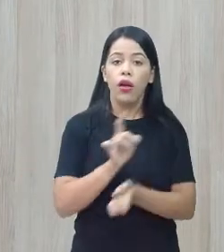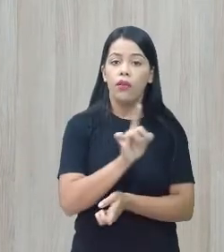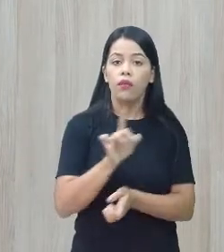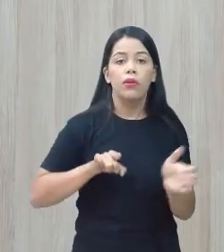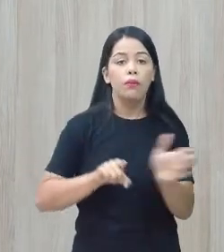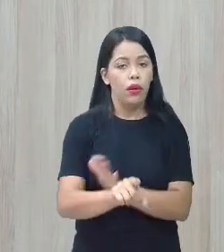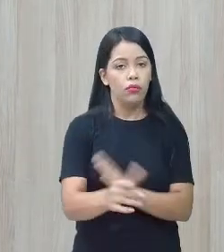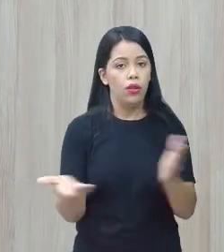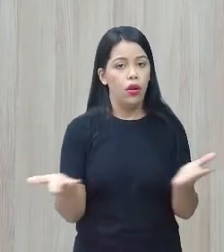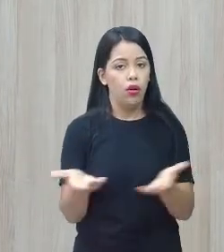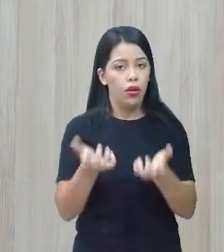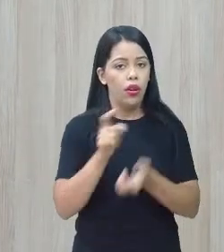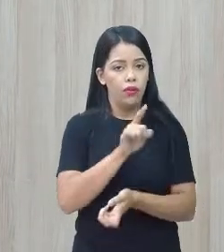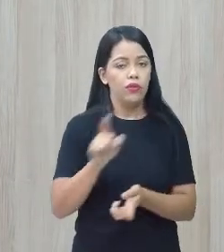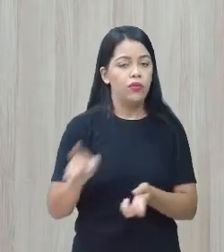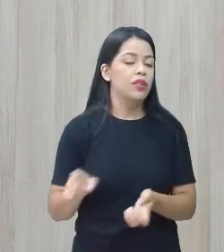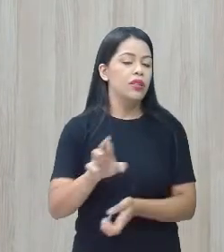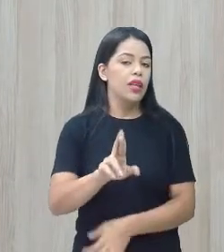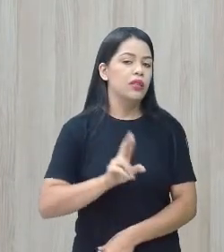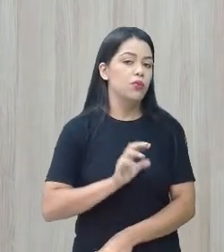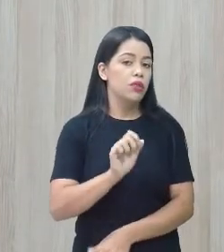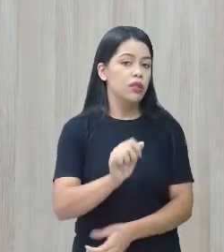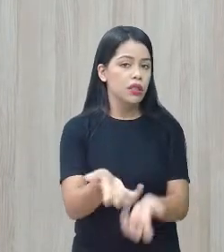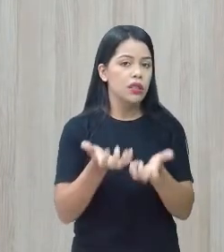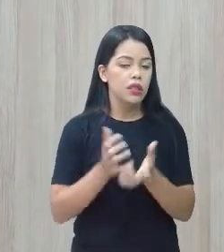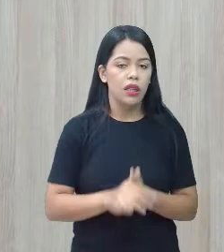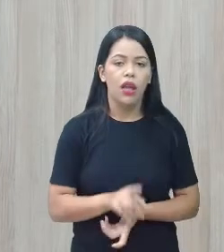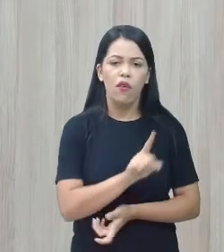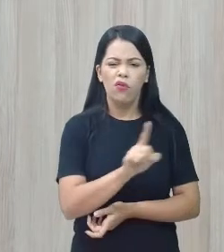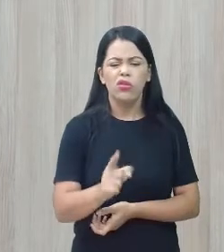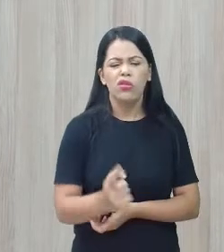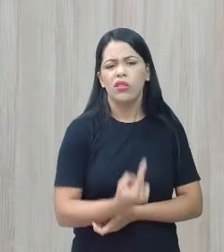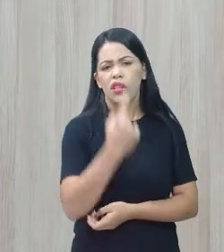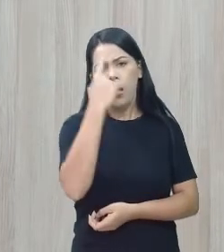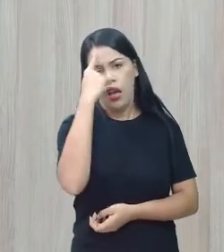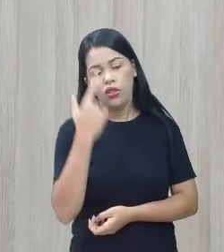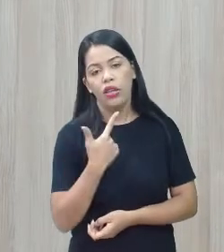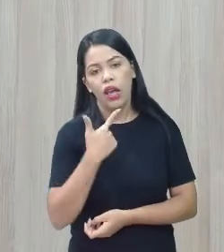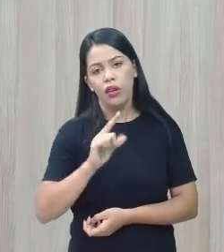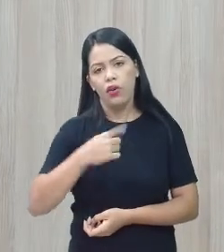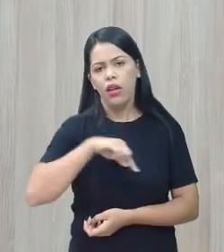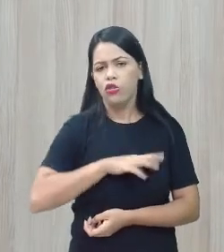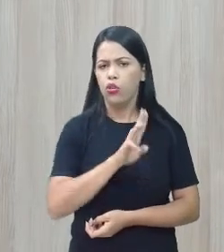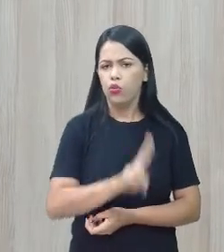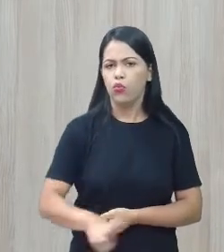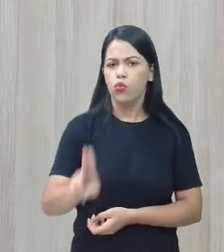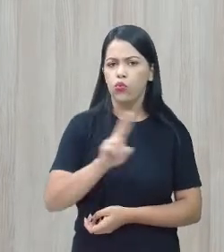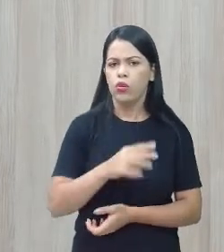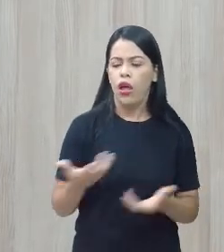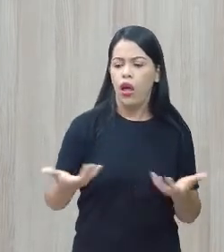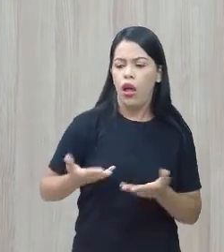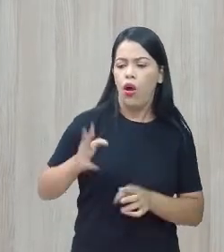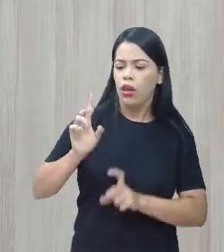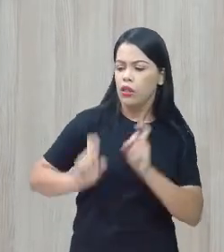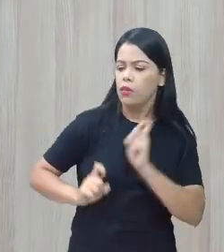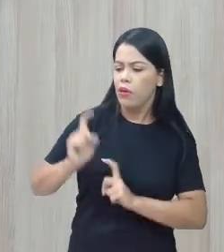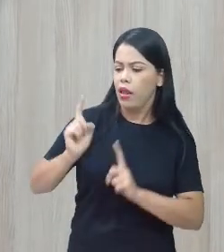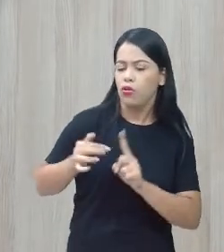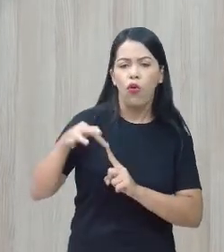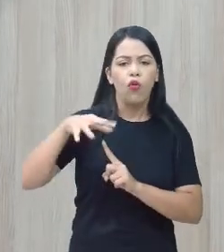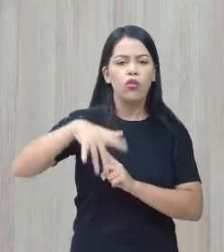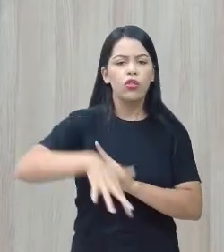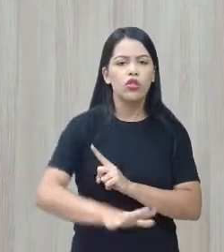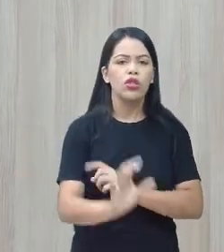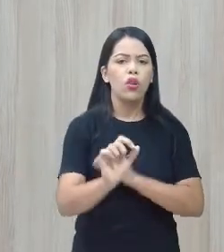quiserem. Vocês acham que a linguagem, que a língua que a gente usa hoje, as expressões, as gírias, a